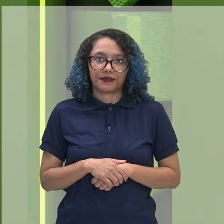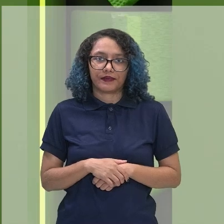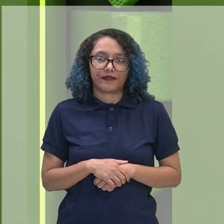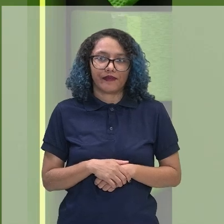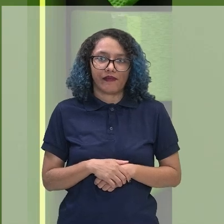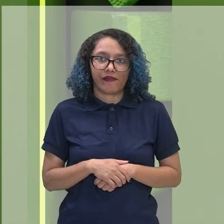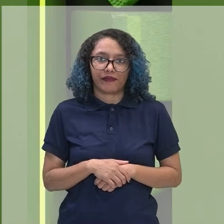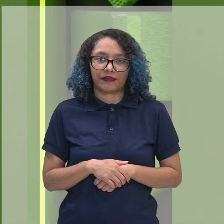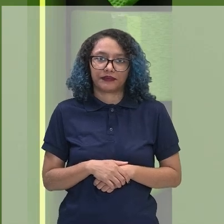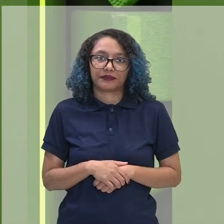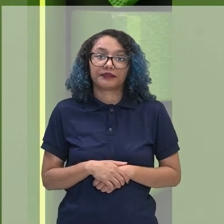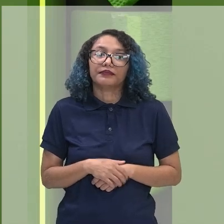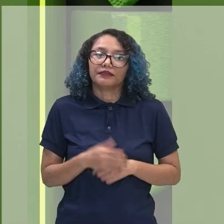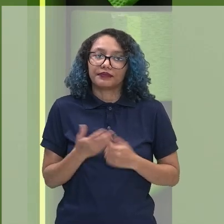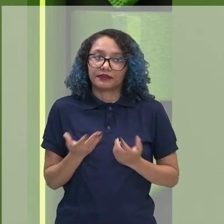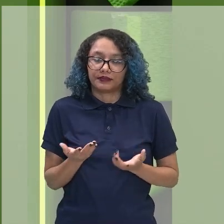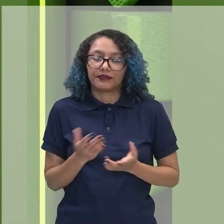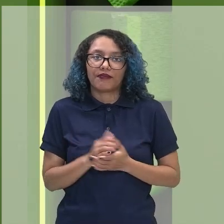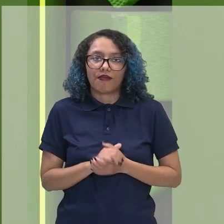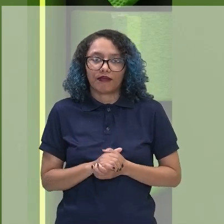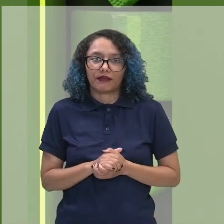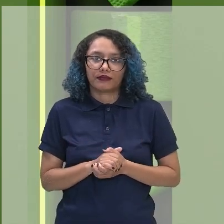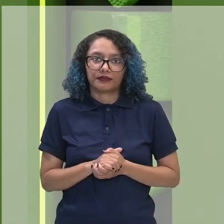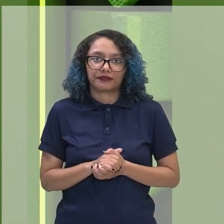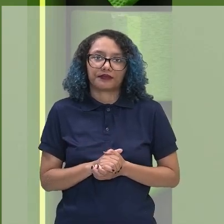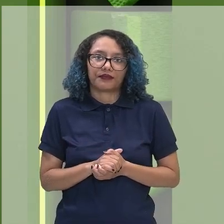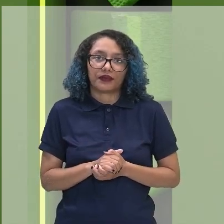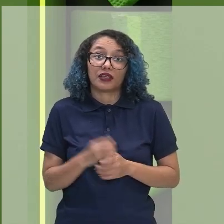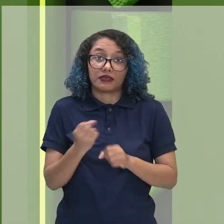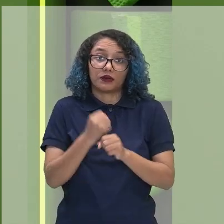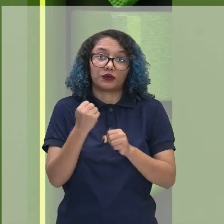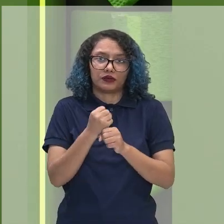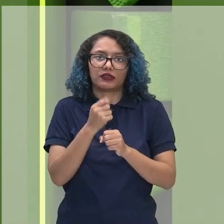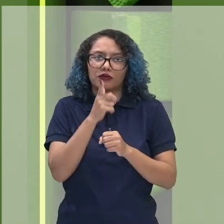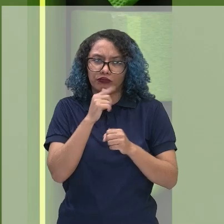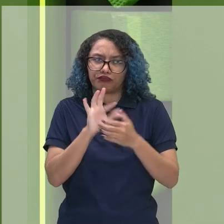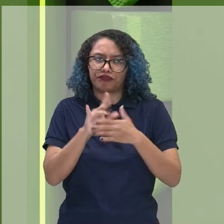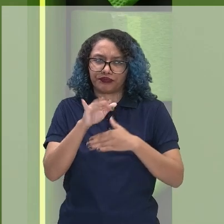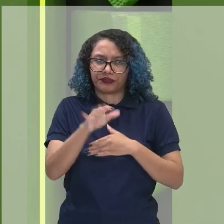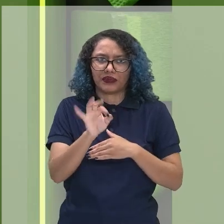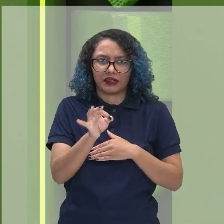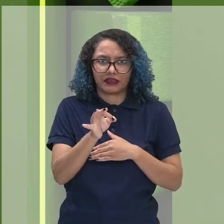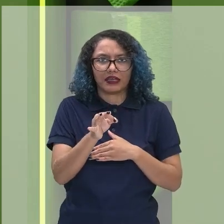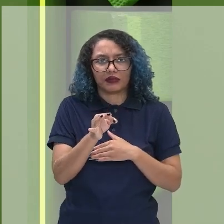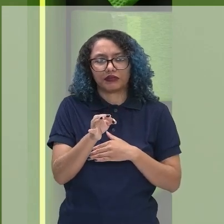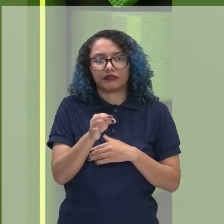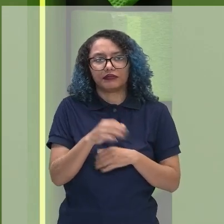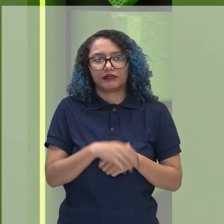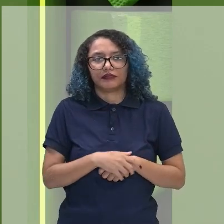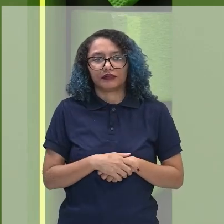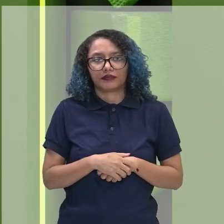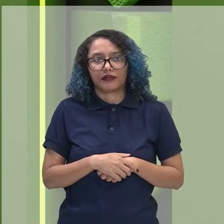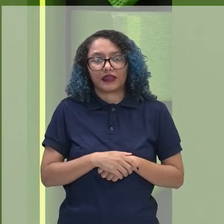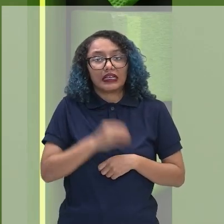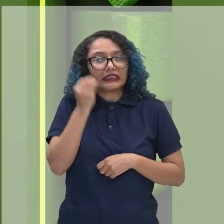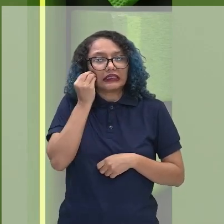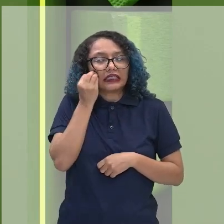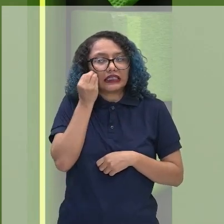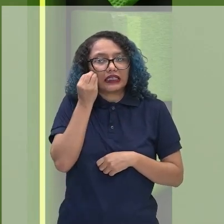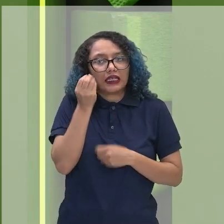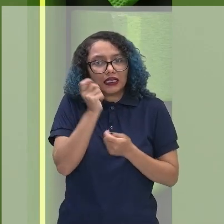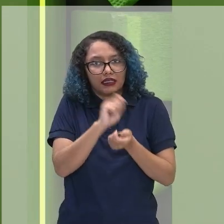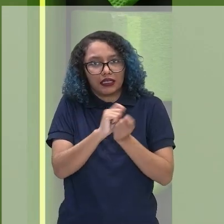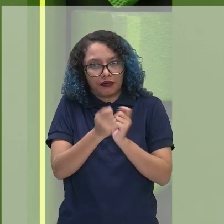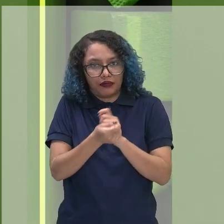da construção de uma hidrelétrica, né, uma barragem, se adequar, né, ou tentar se adequar a